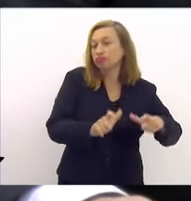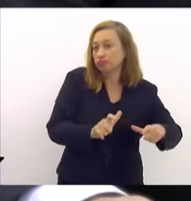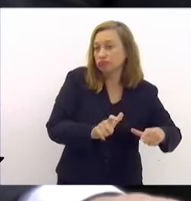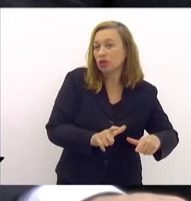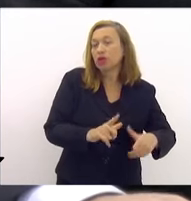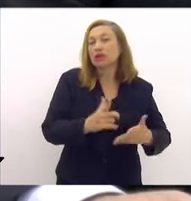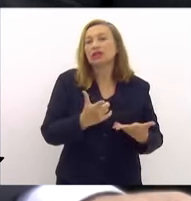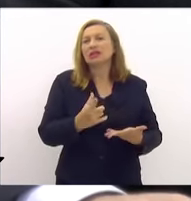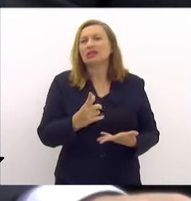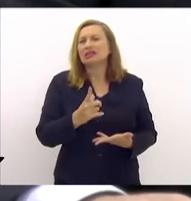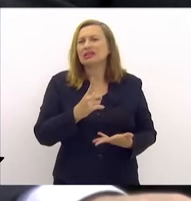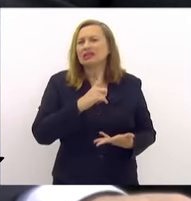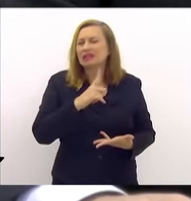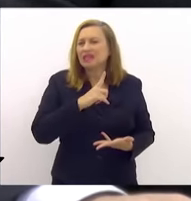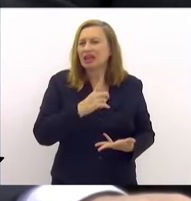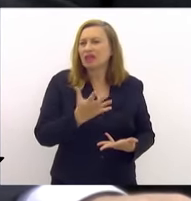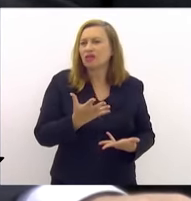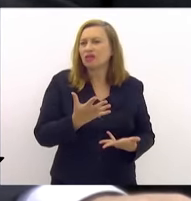tenham justamente